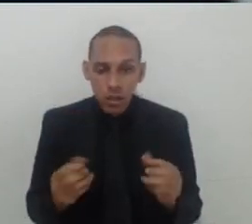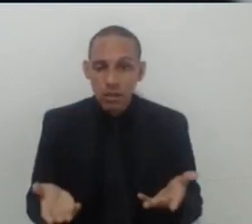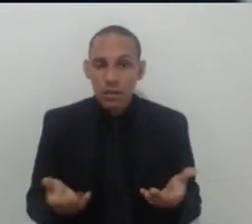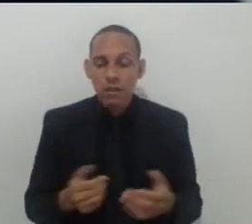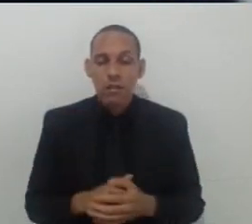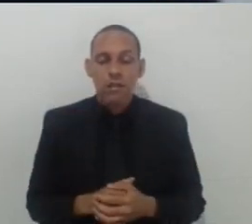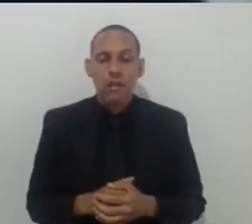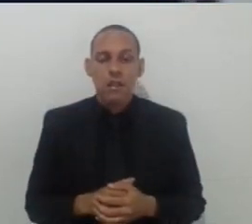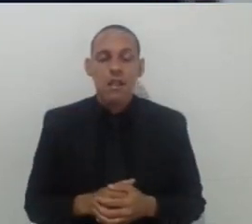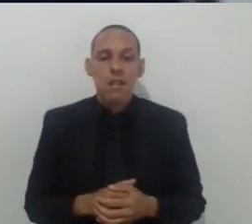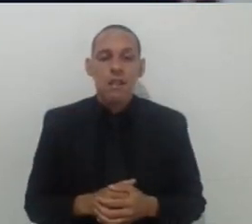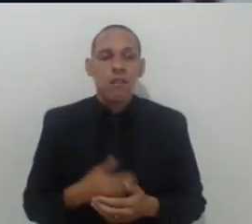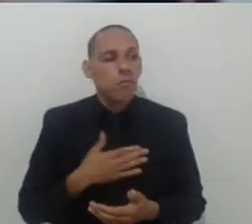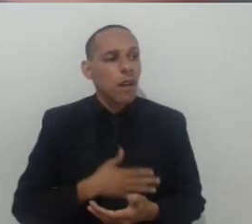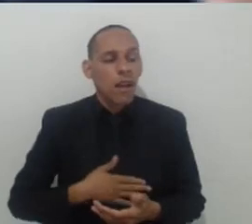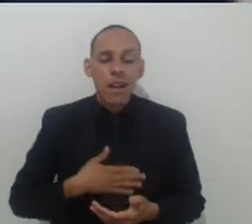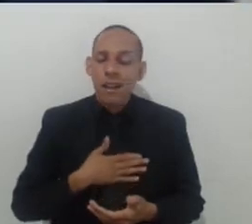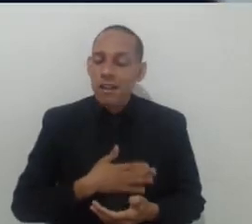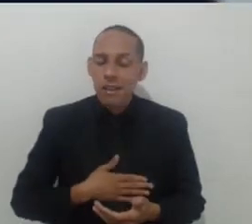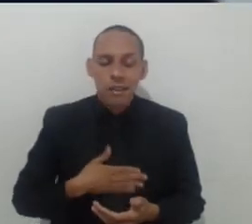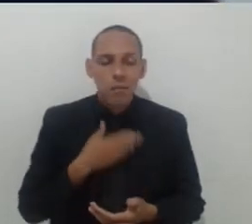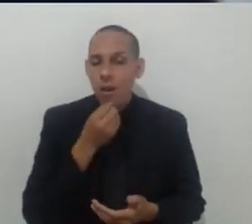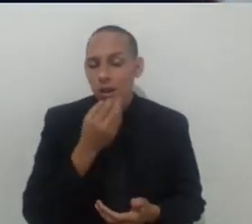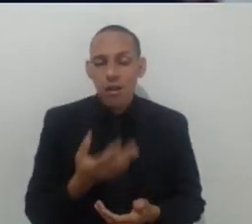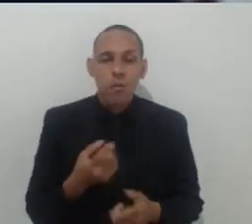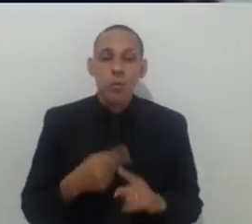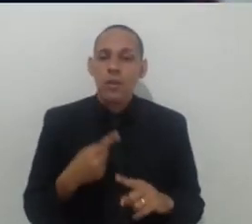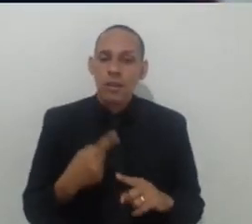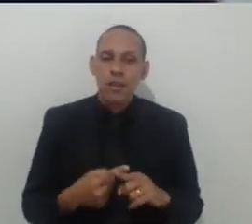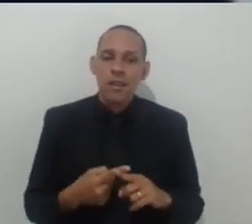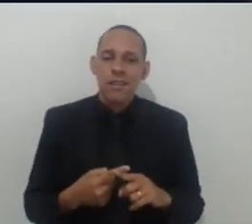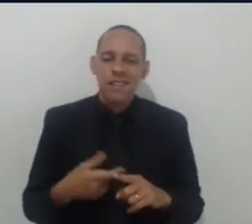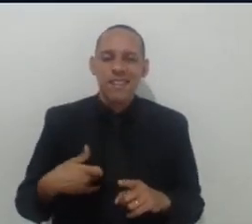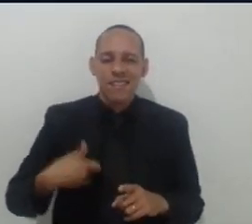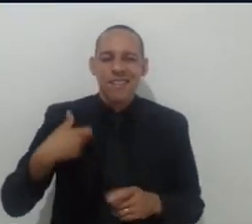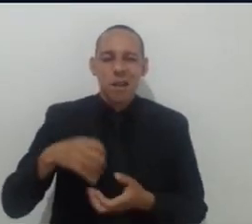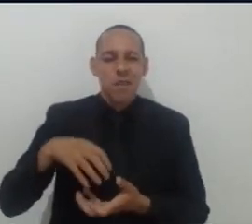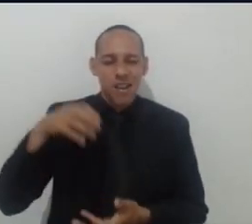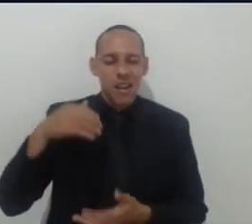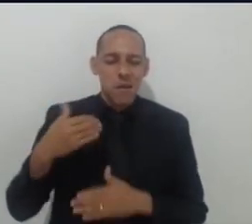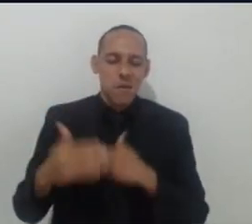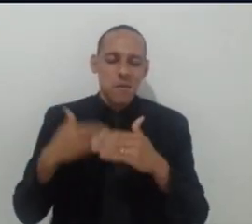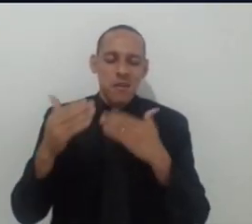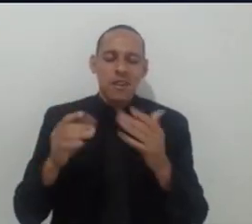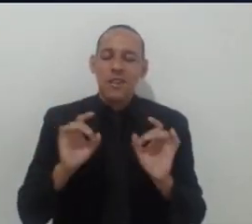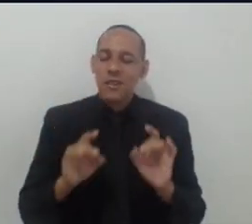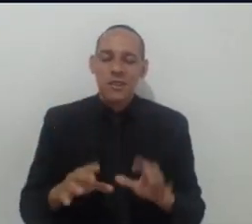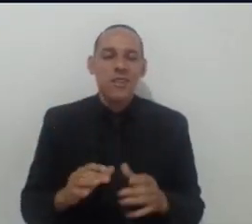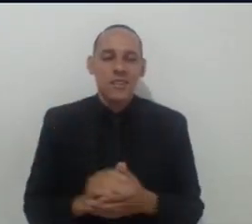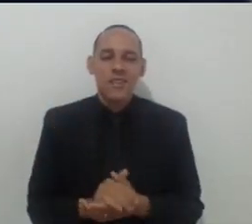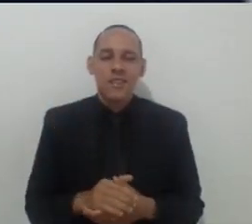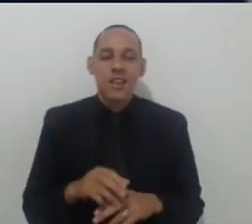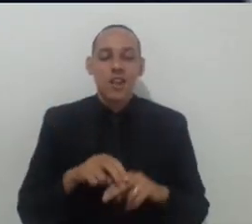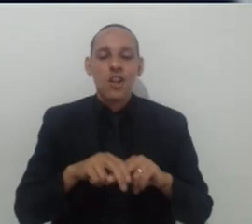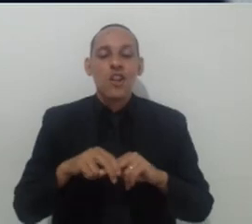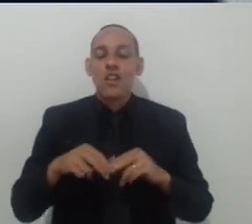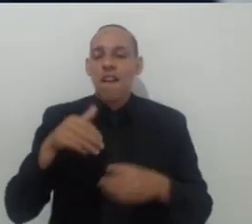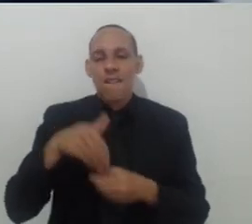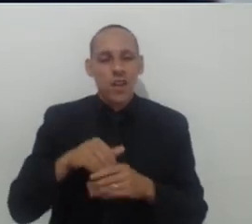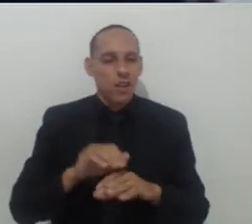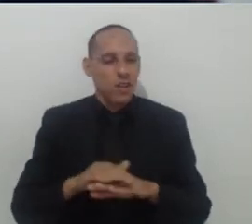um prazer muito grande à medida que a idade avança mais ainda. Era só para justificar o voto, senhor presidente, sem